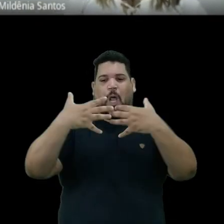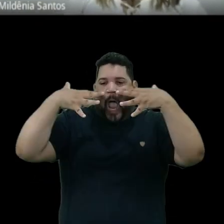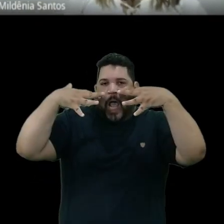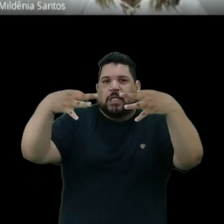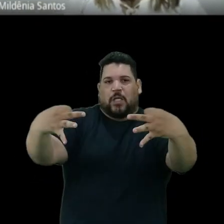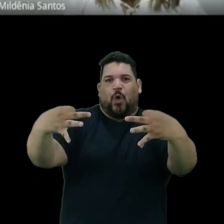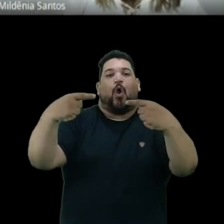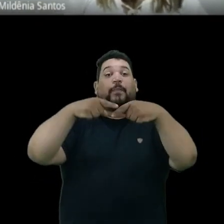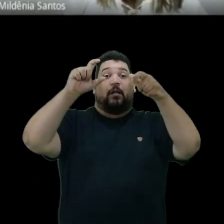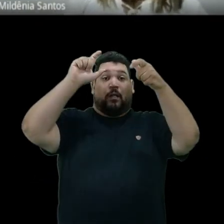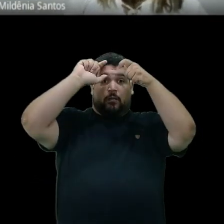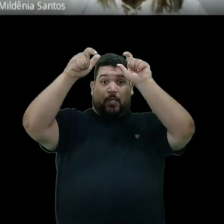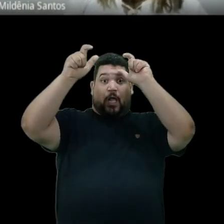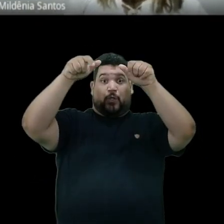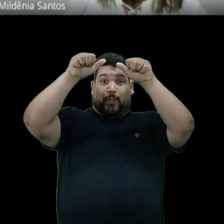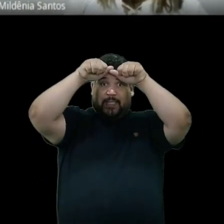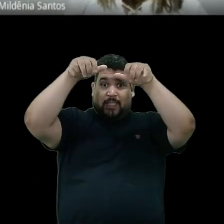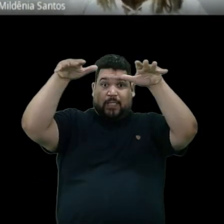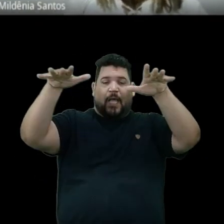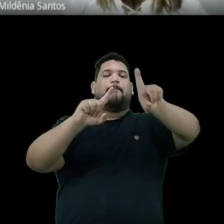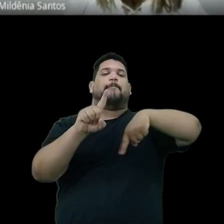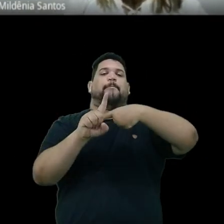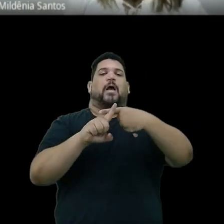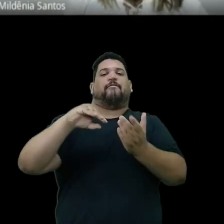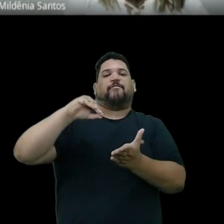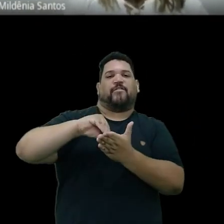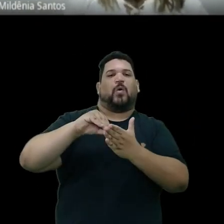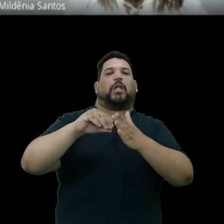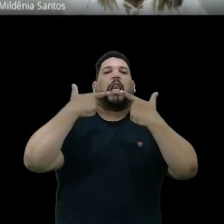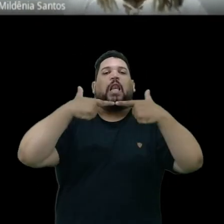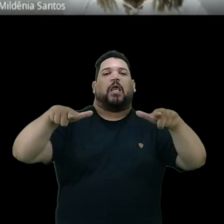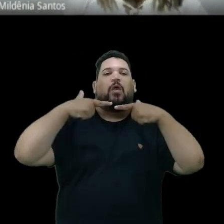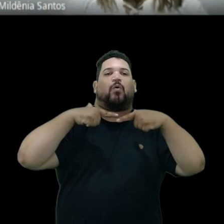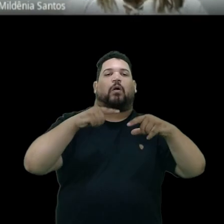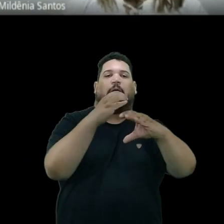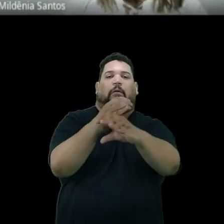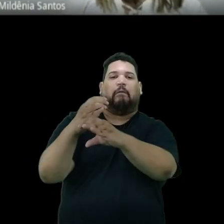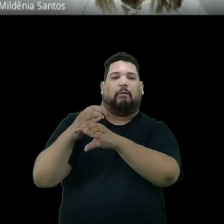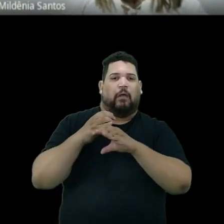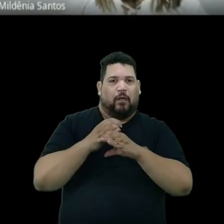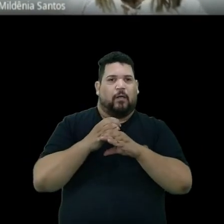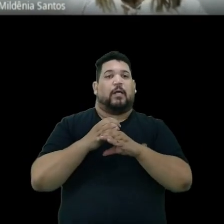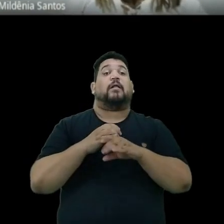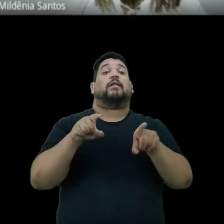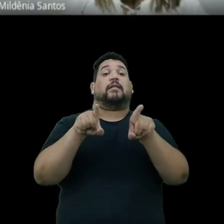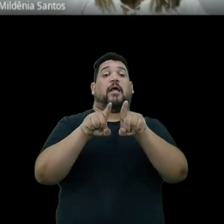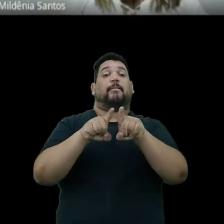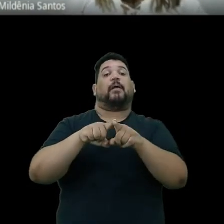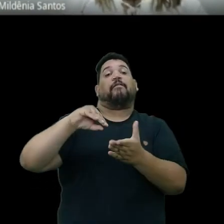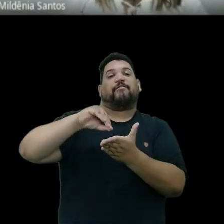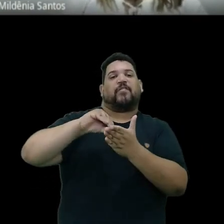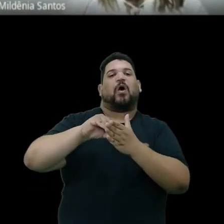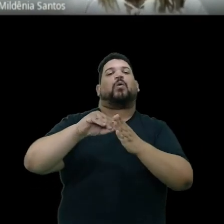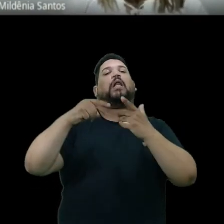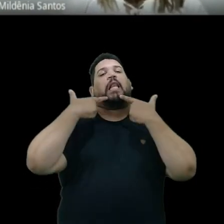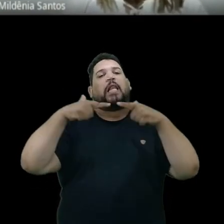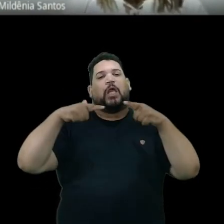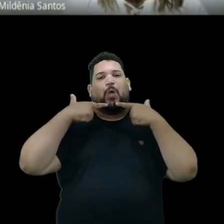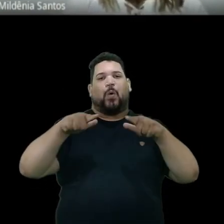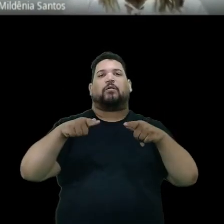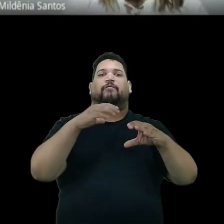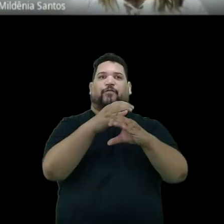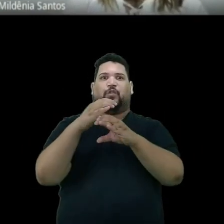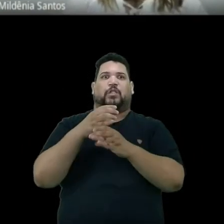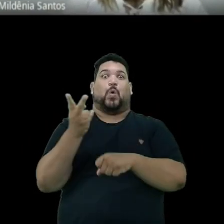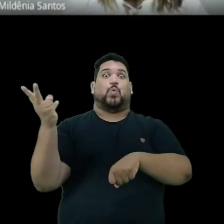o DI, mas com a ausência da linguagem funcional, e o TEA com DI com ausência de linguagem funcional. Além disso,